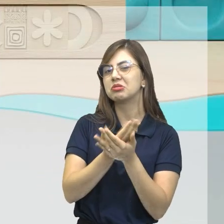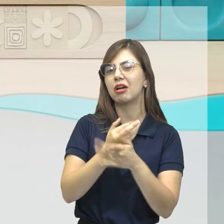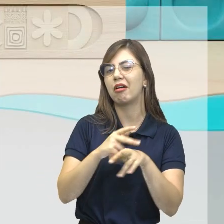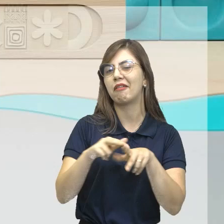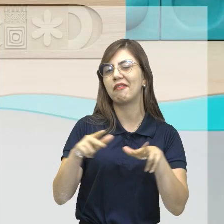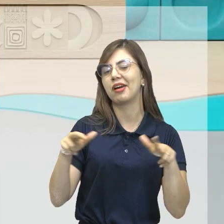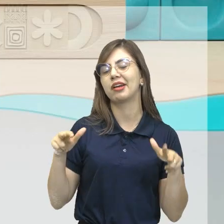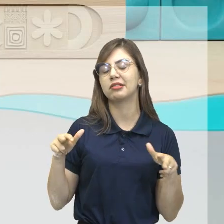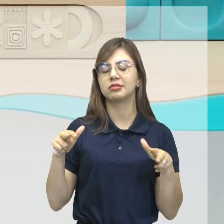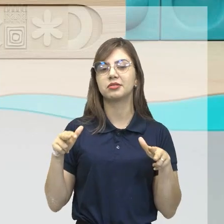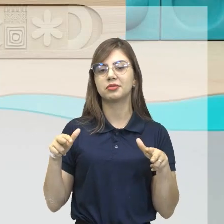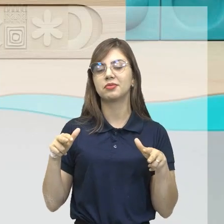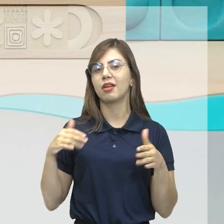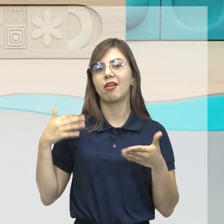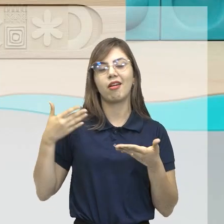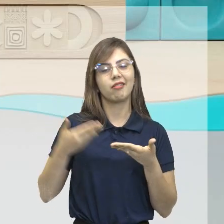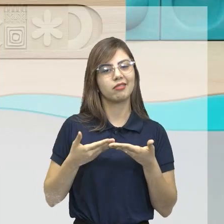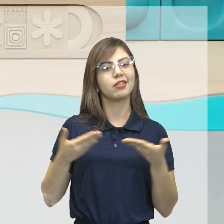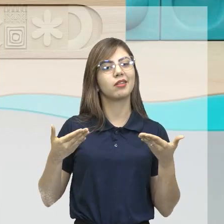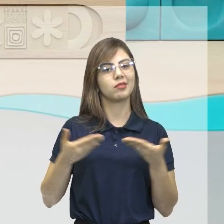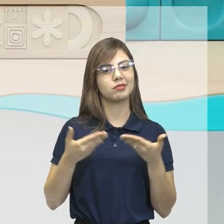naquela época e até os dias de hoje.